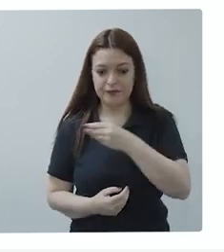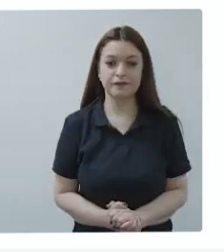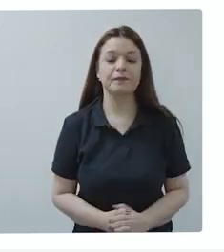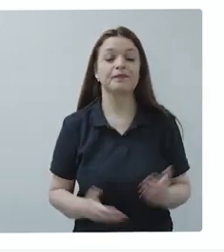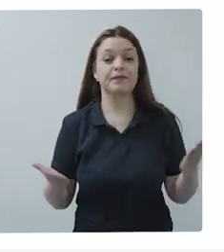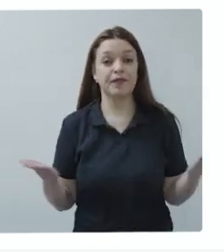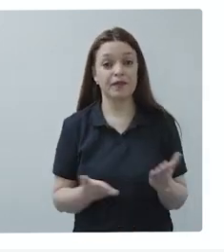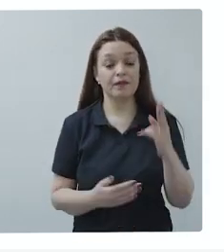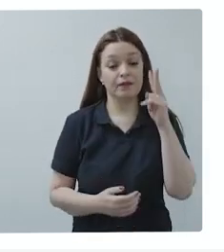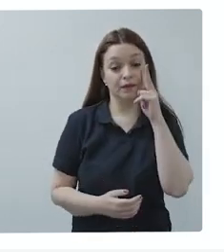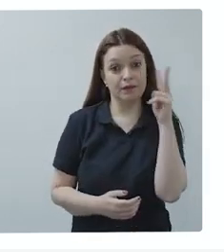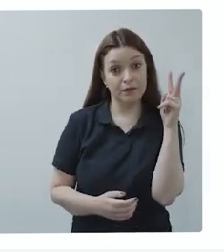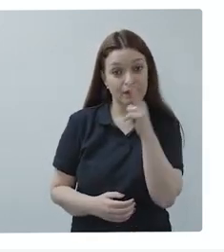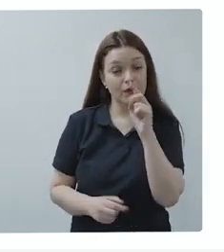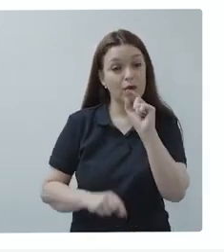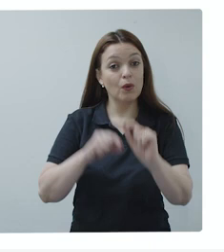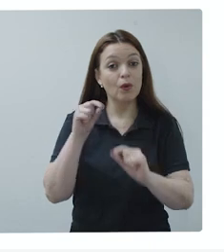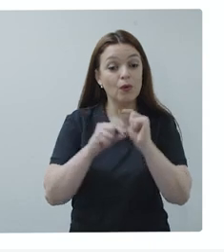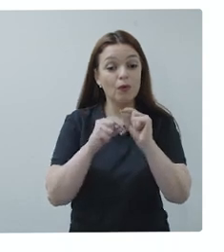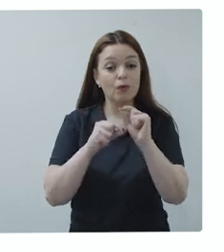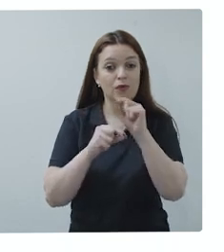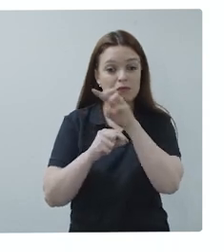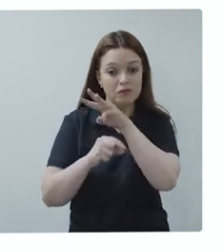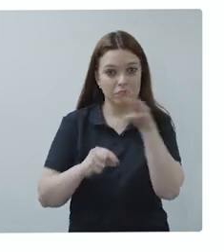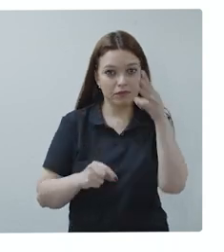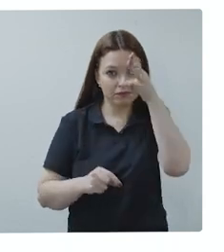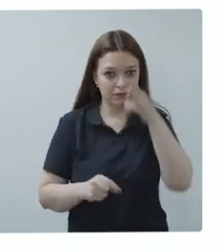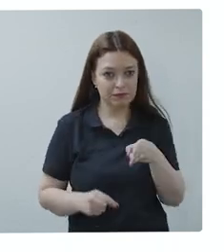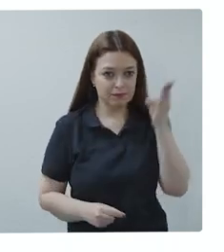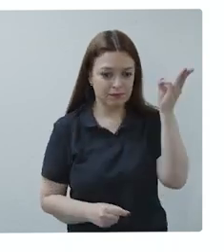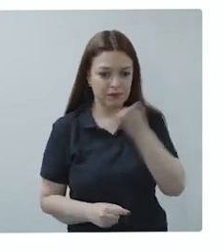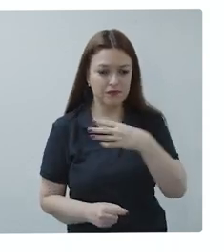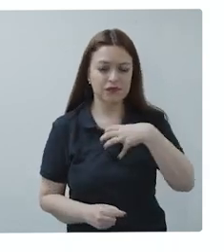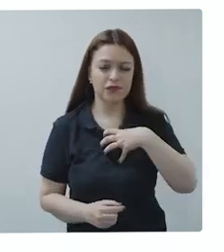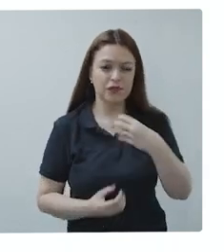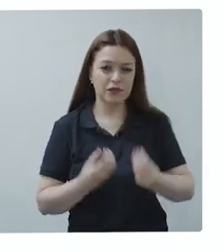agora vamos rever quais são essas linhas. Olhem lá.